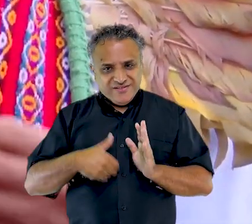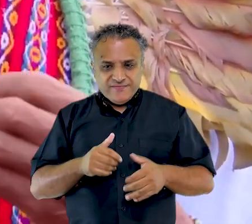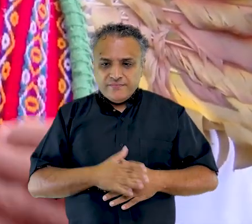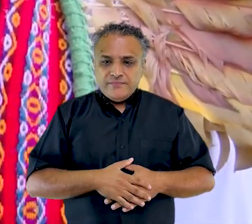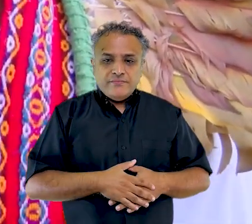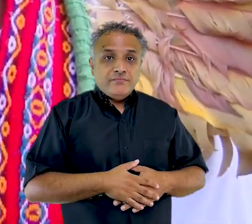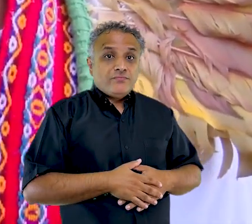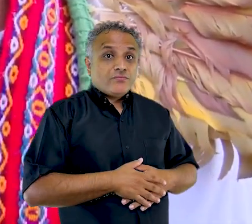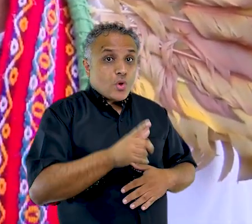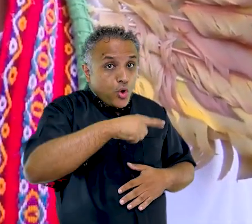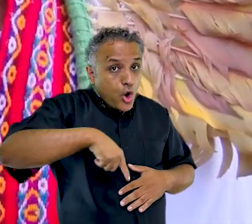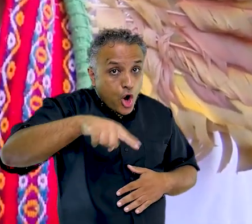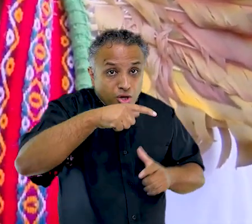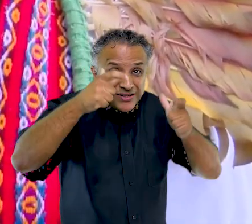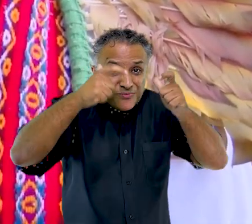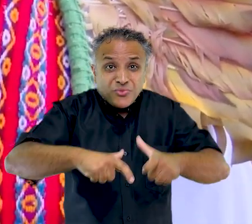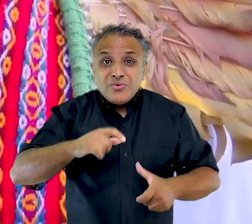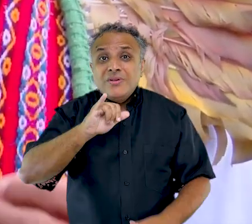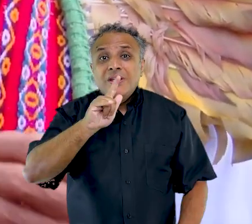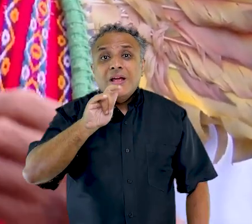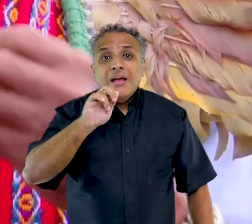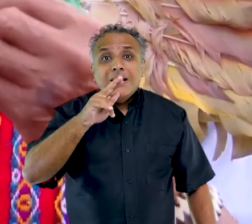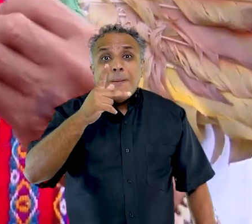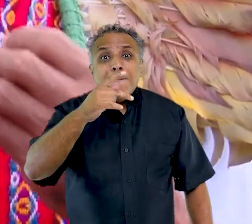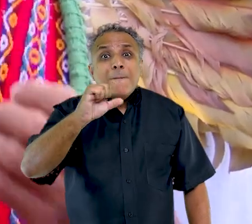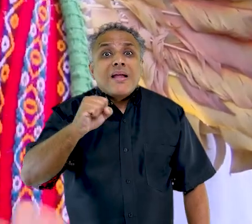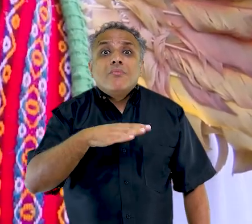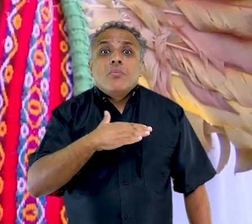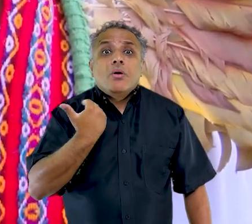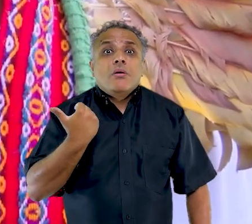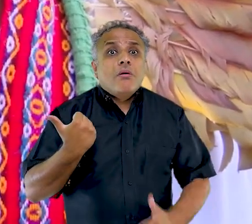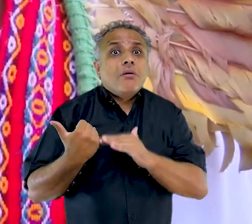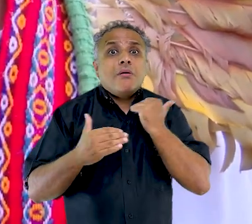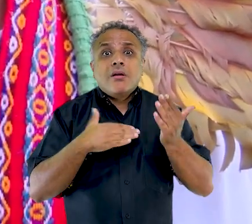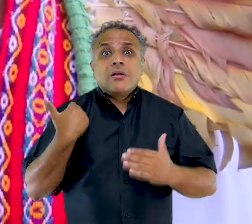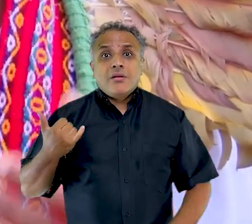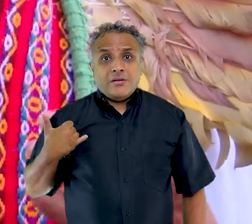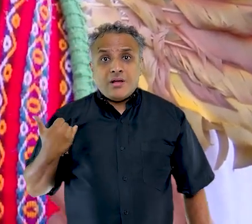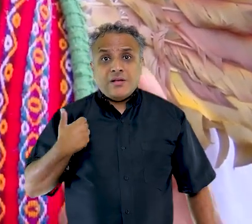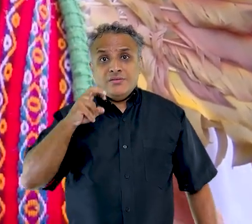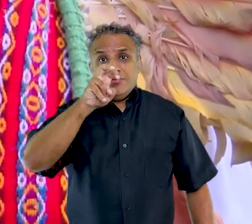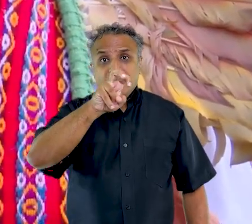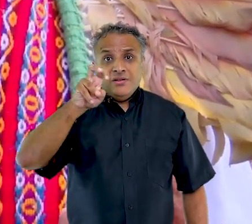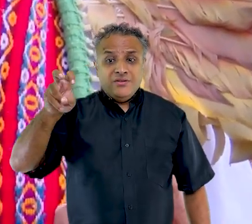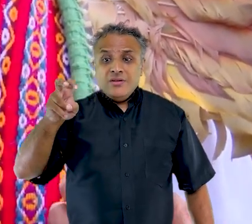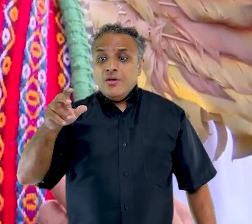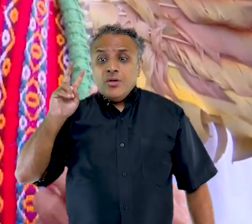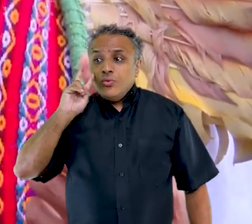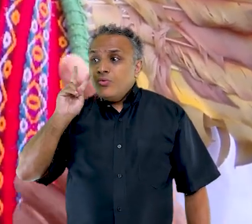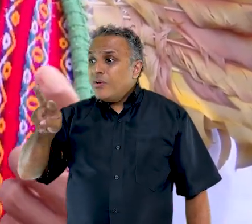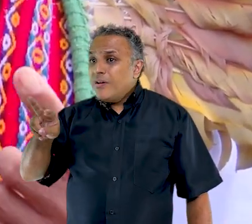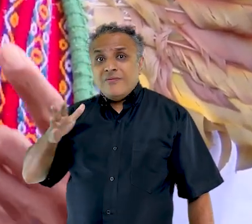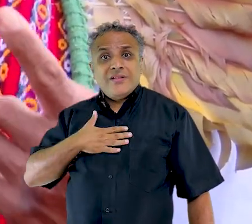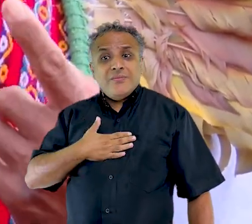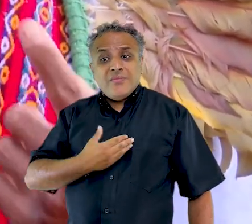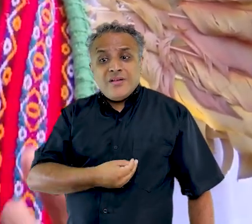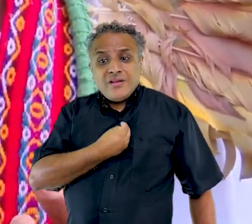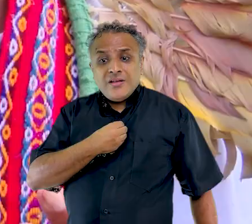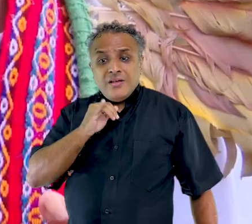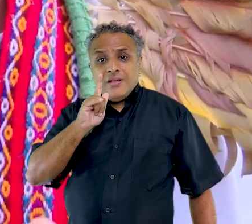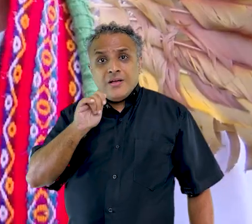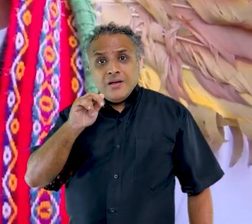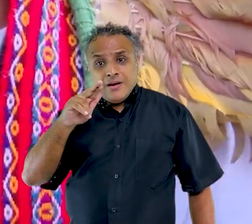território, muitos igarapé morreu. Eu estou com 55 anos de idade e eu nunca vi na minha vida, no igarapé chamado